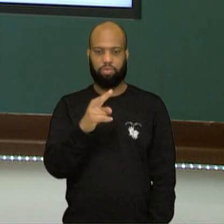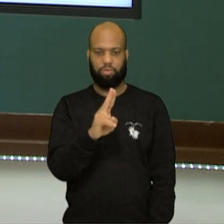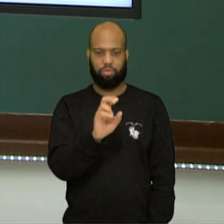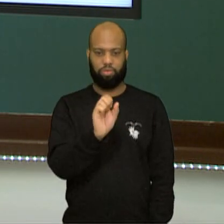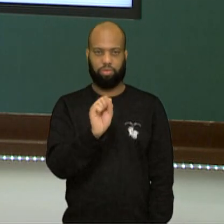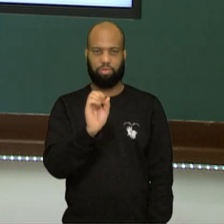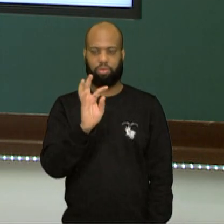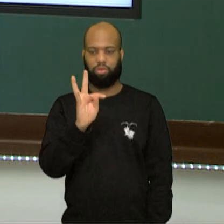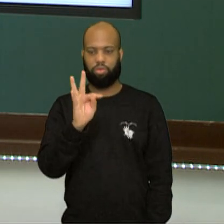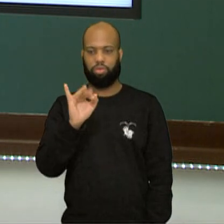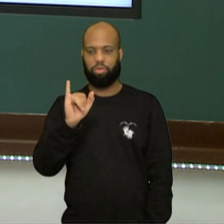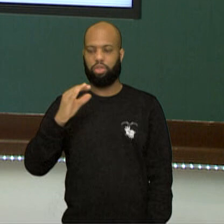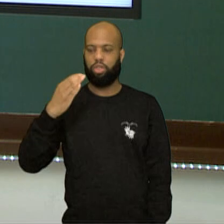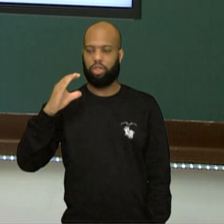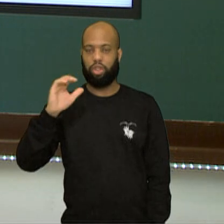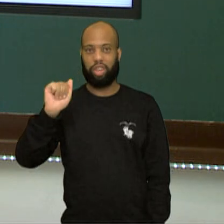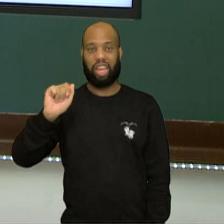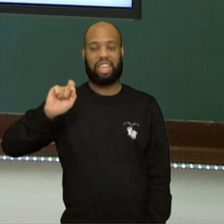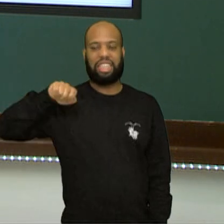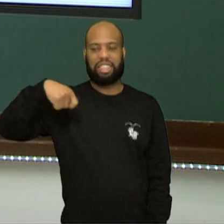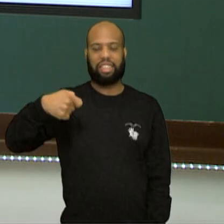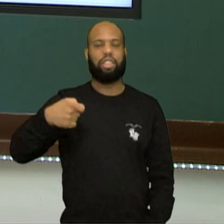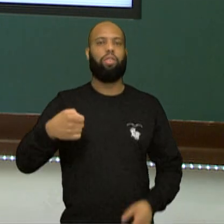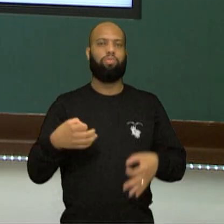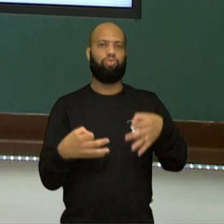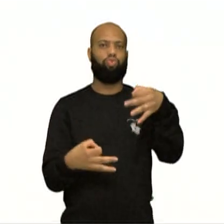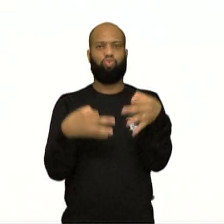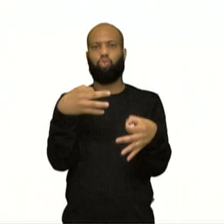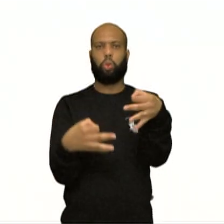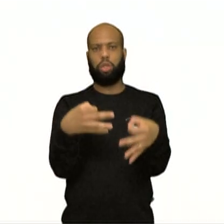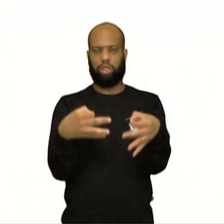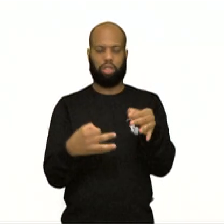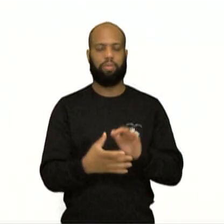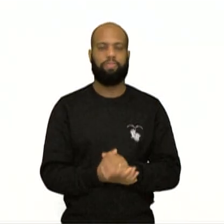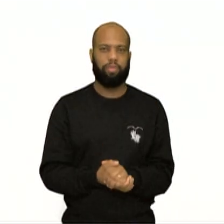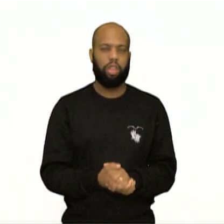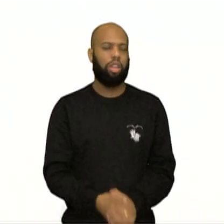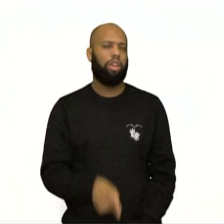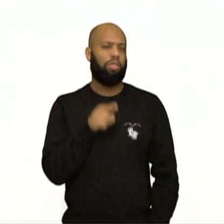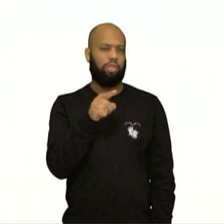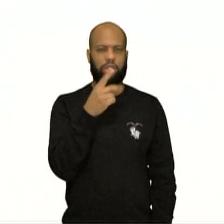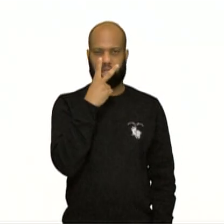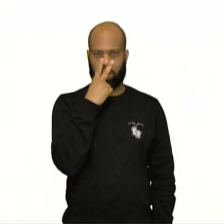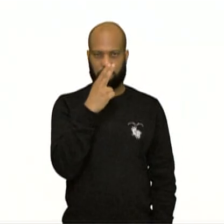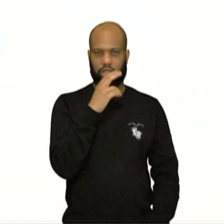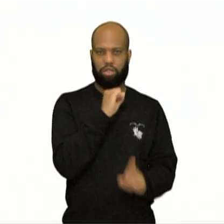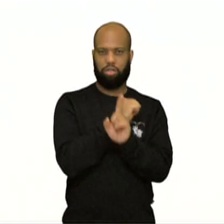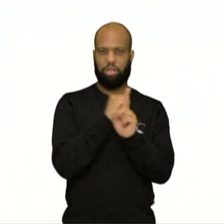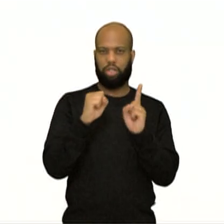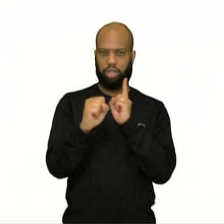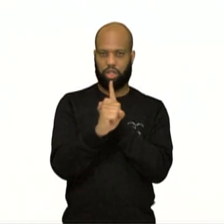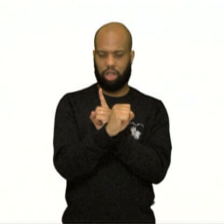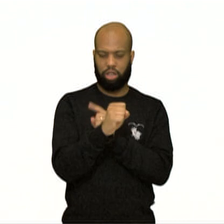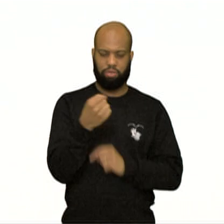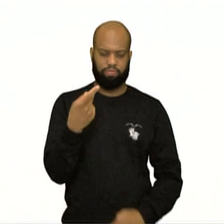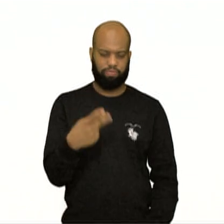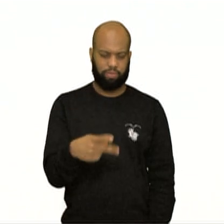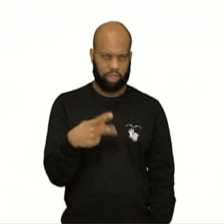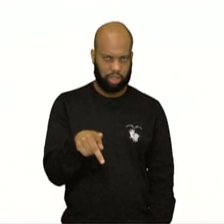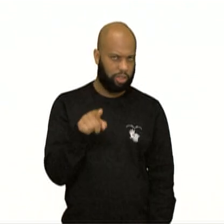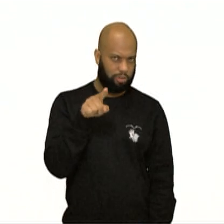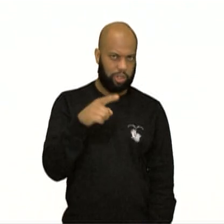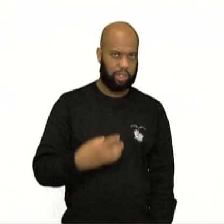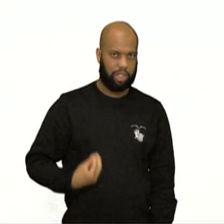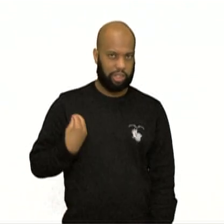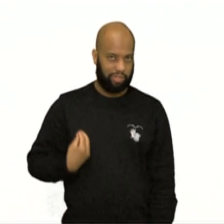mundo já ouviu falar justiça, né? Você acha que a nossa sociedade, aquela que você vive, que eu vivo,